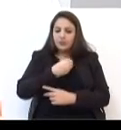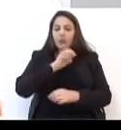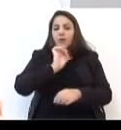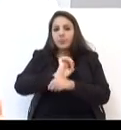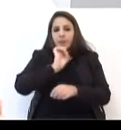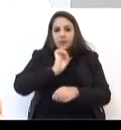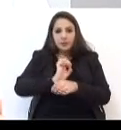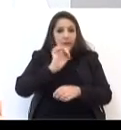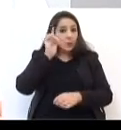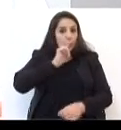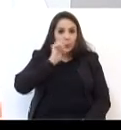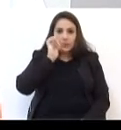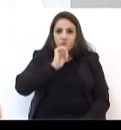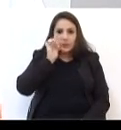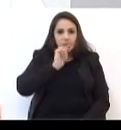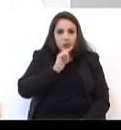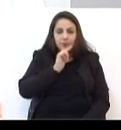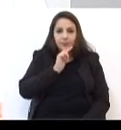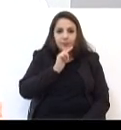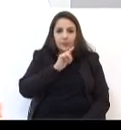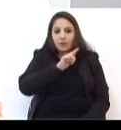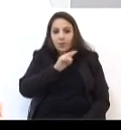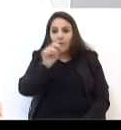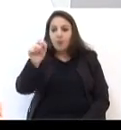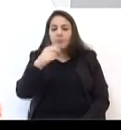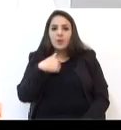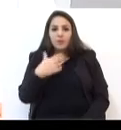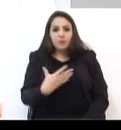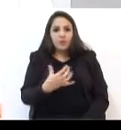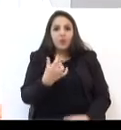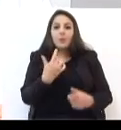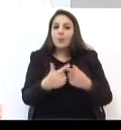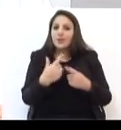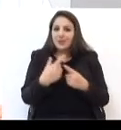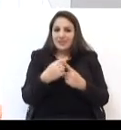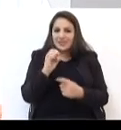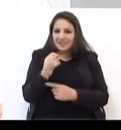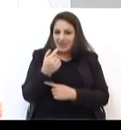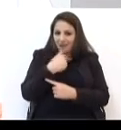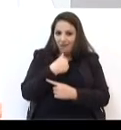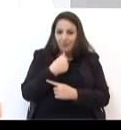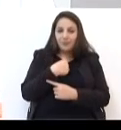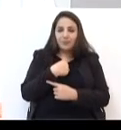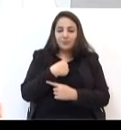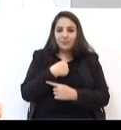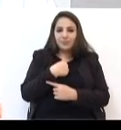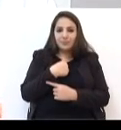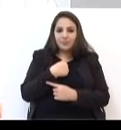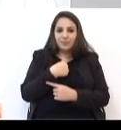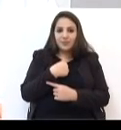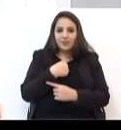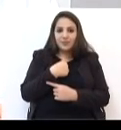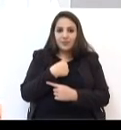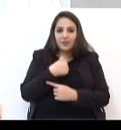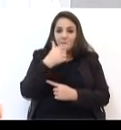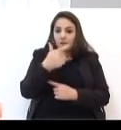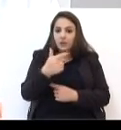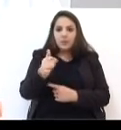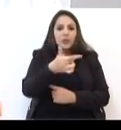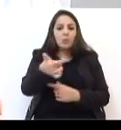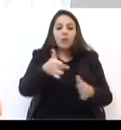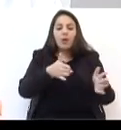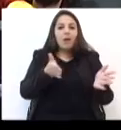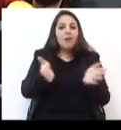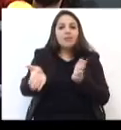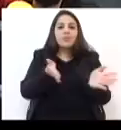de eu não poder sair com a minha filha, sabe? Porque se eu sair, não tem a